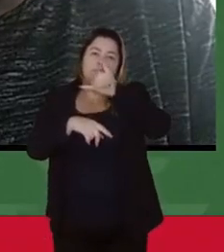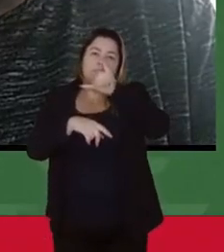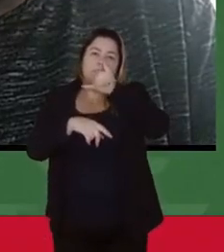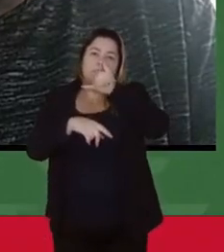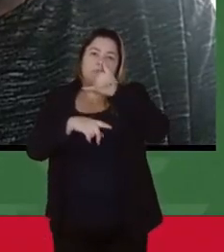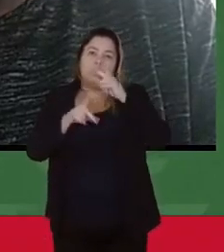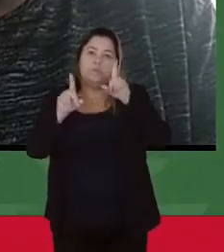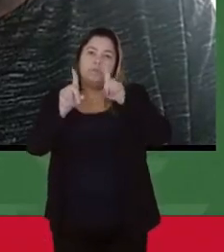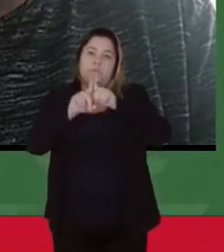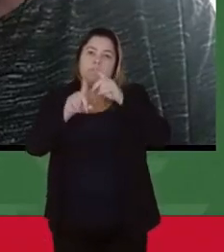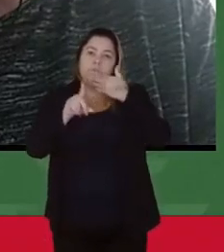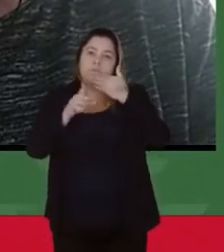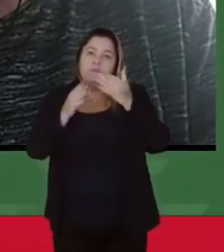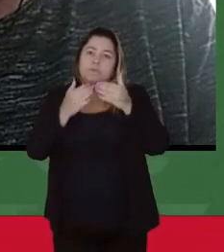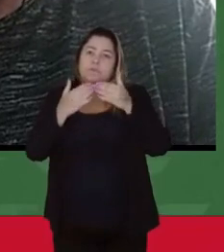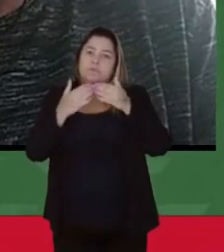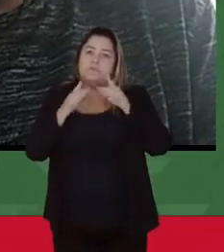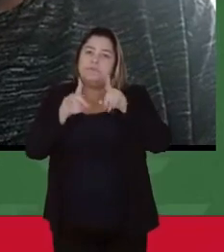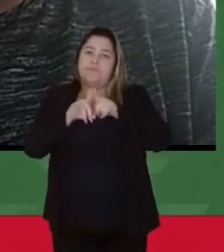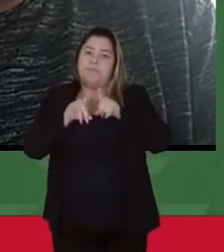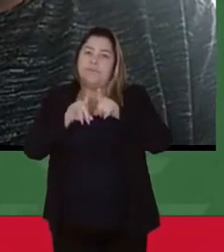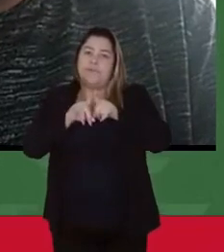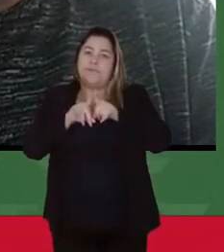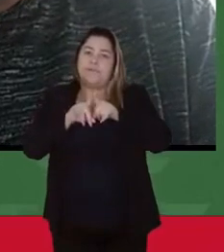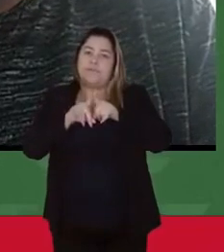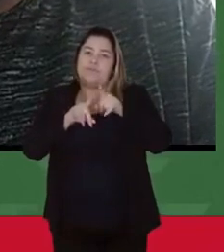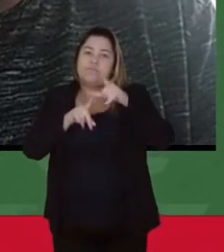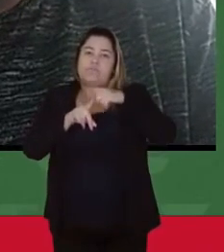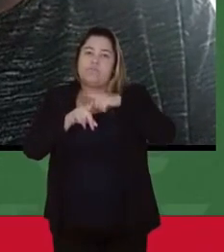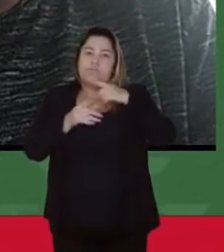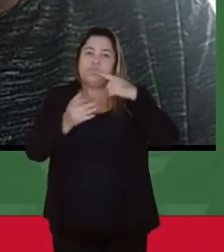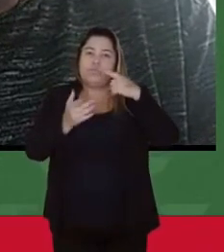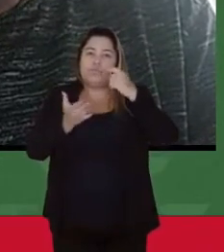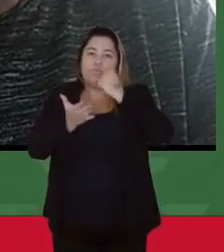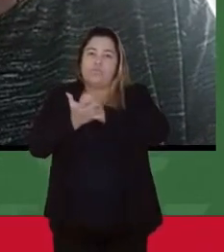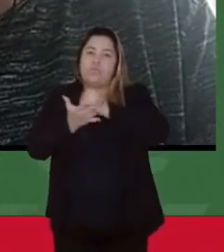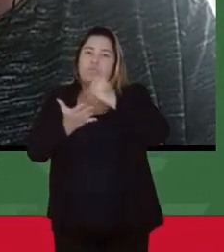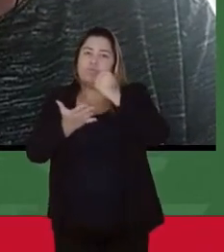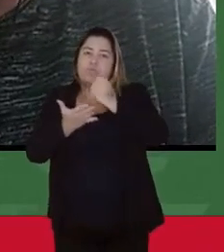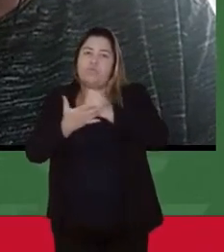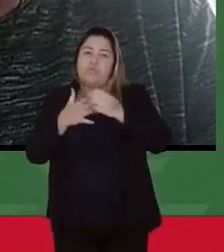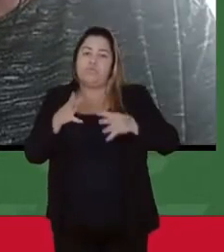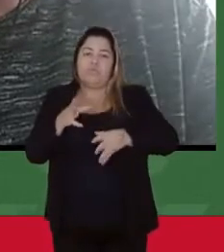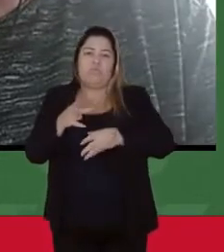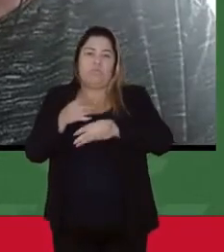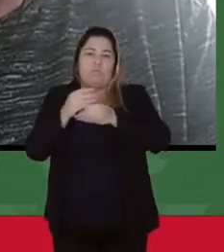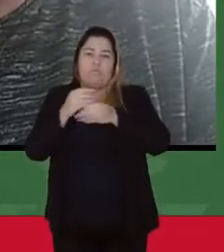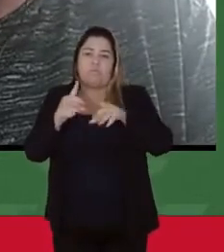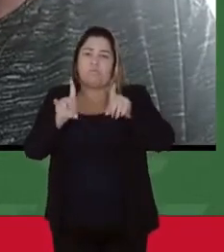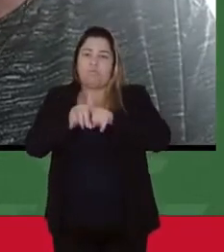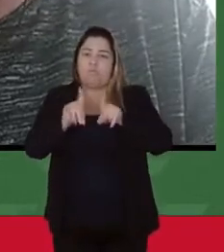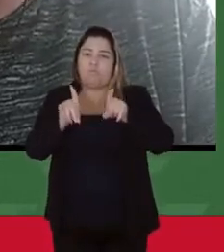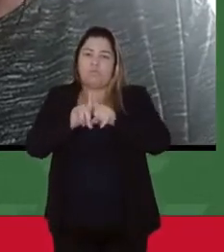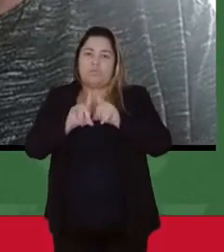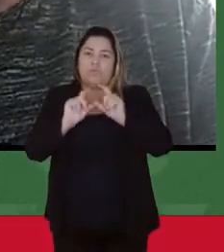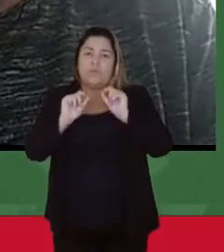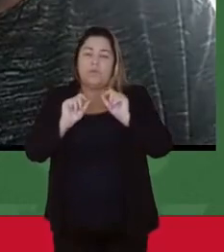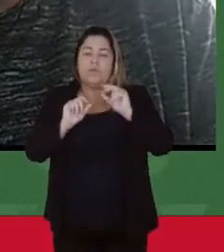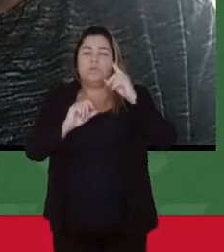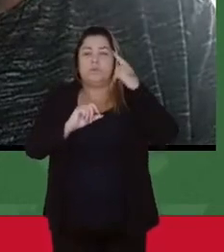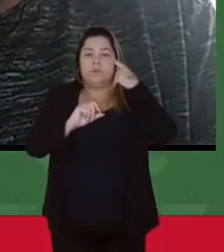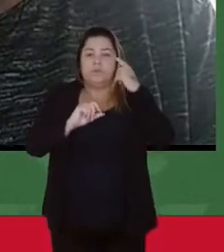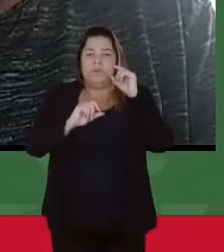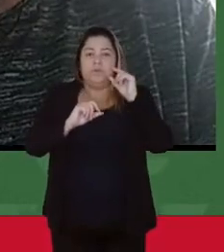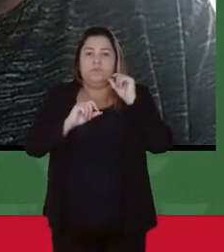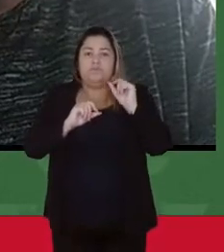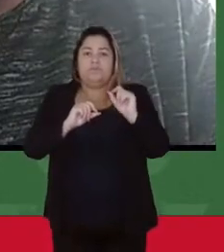simbólico, mas traz também dentro de si o compromisso da implementação de políticas públicas. Por isso que eu penso que